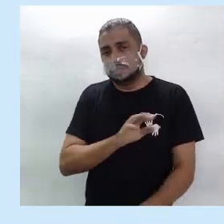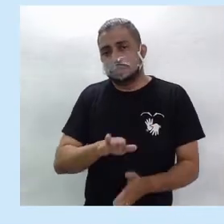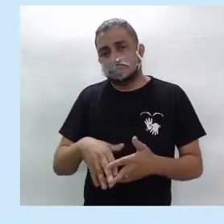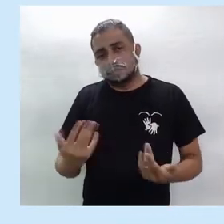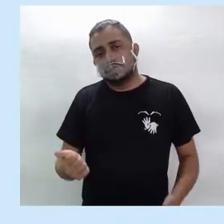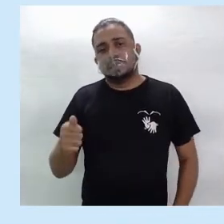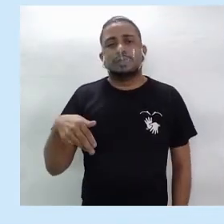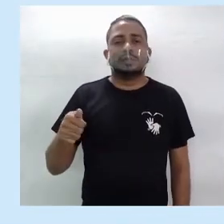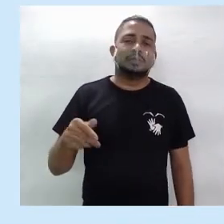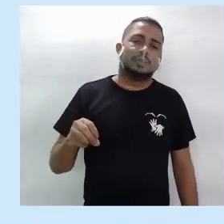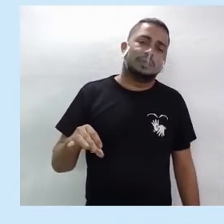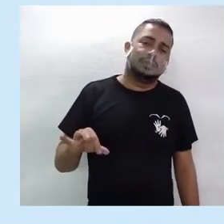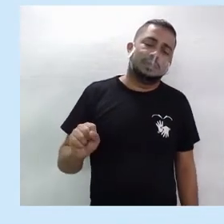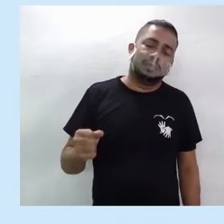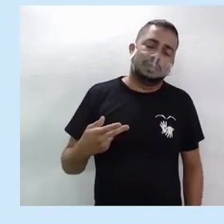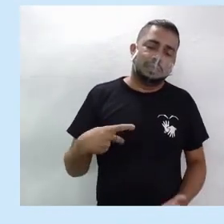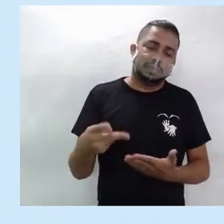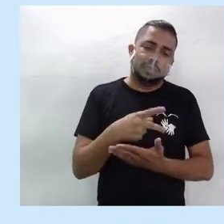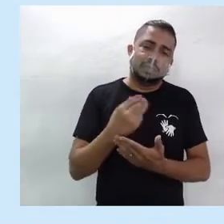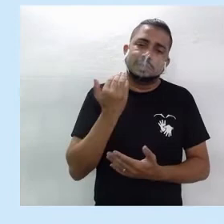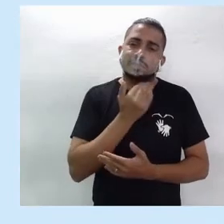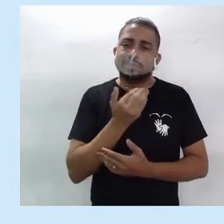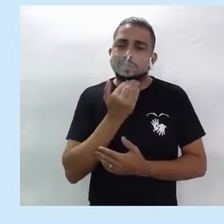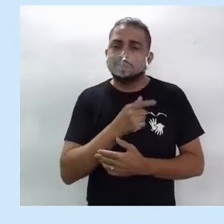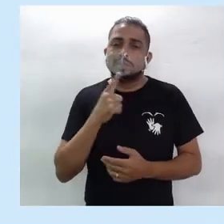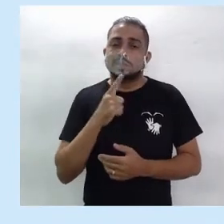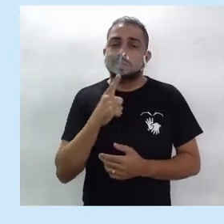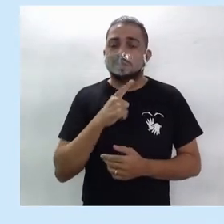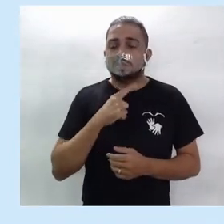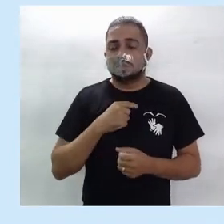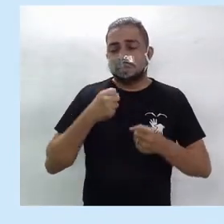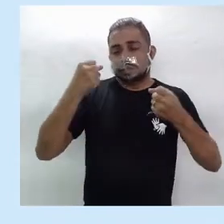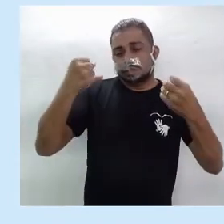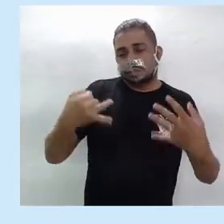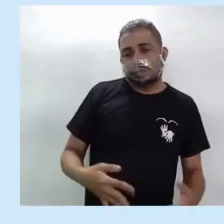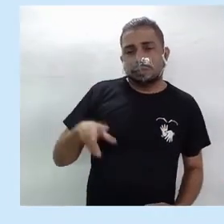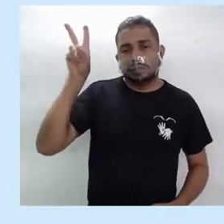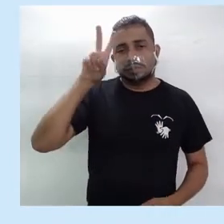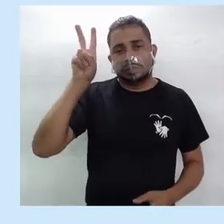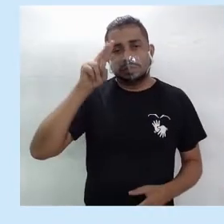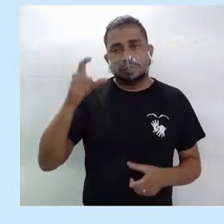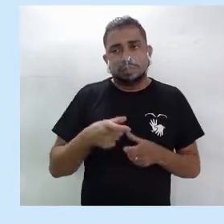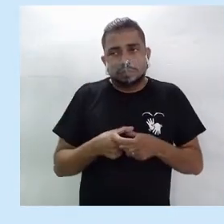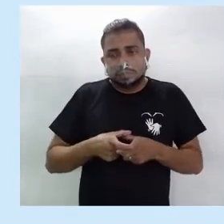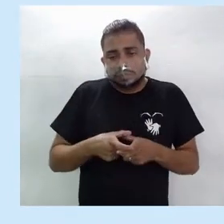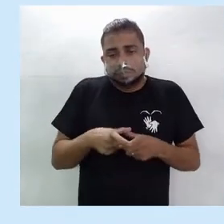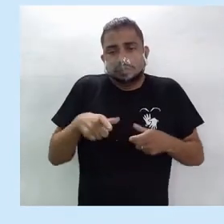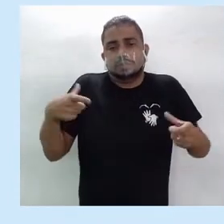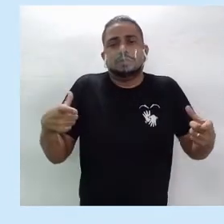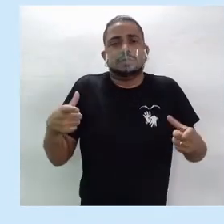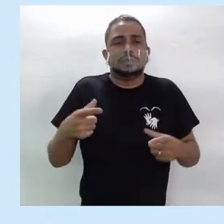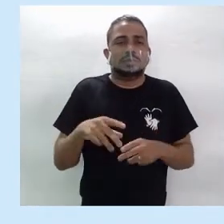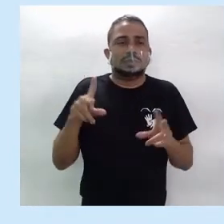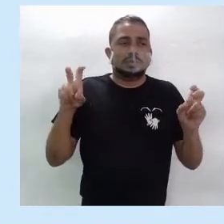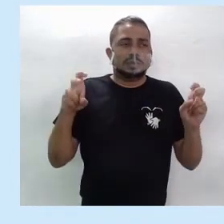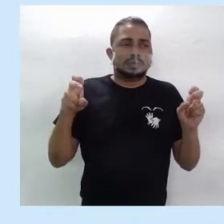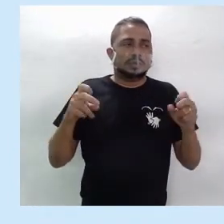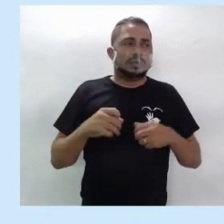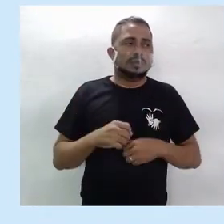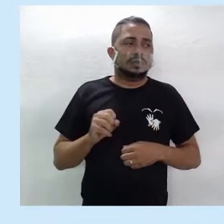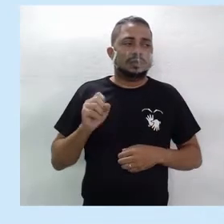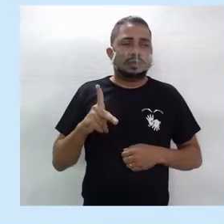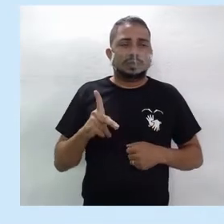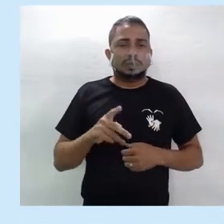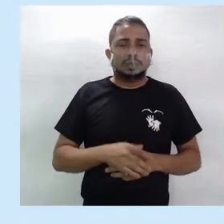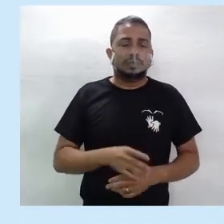anamorfose é um mapa distorcido que tem a ideia de contar a história do exagero de determinado tema.